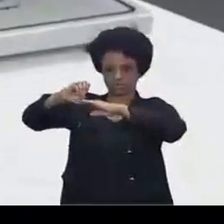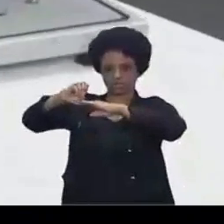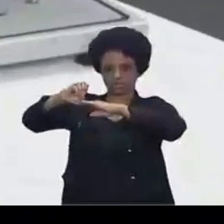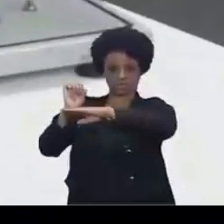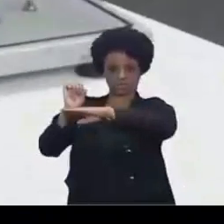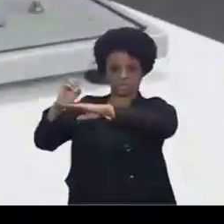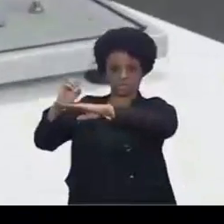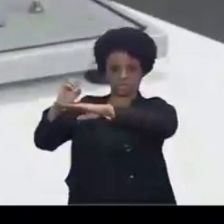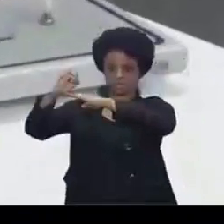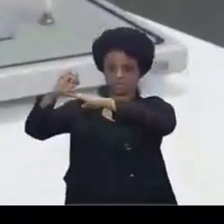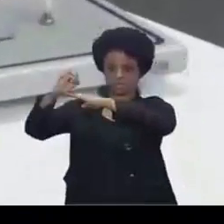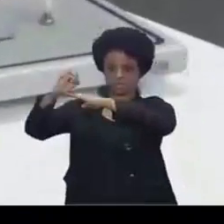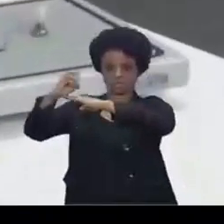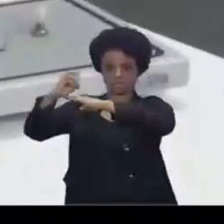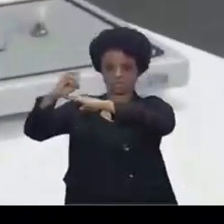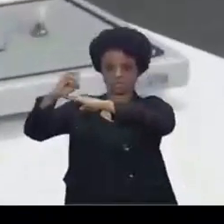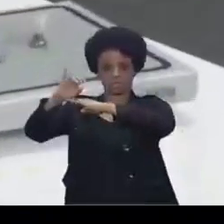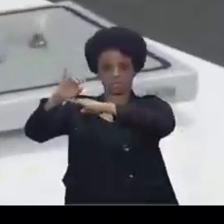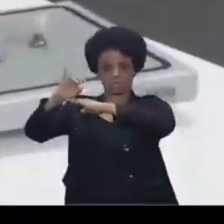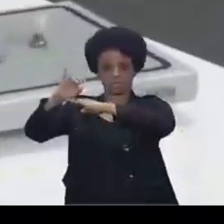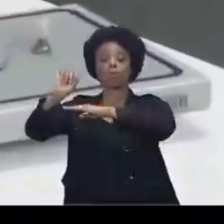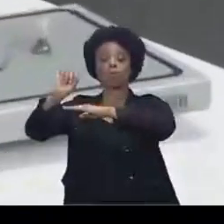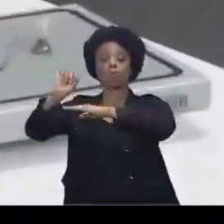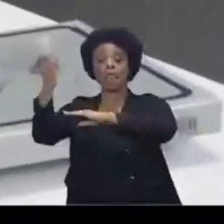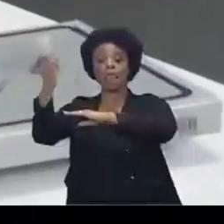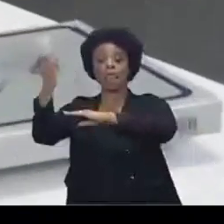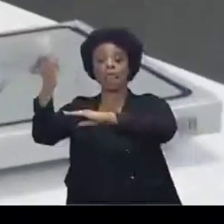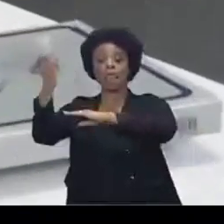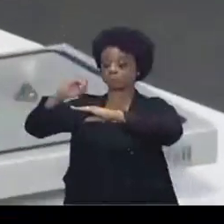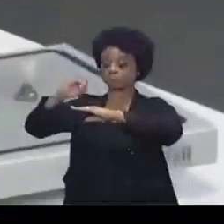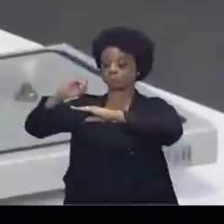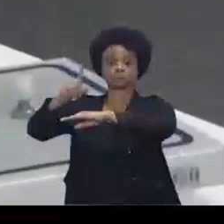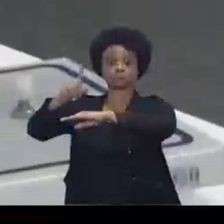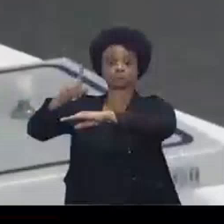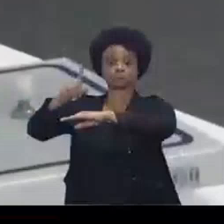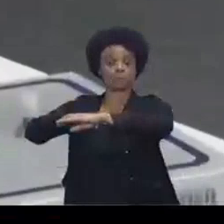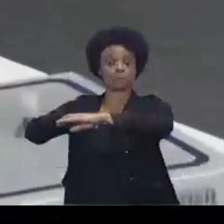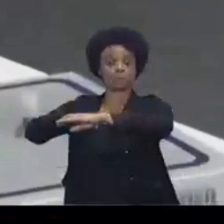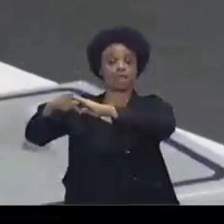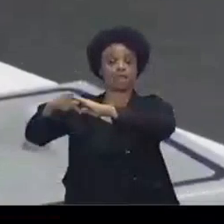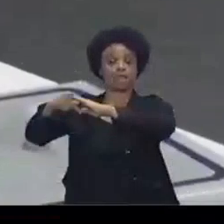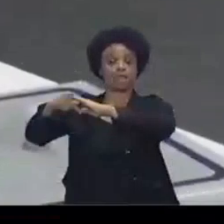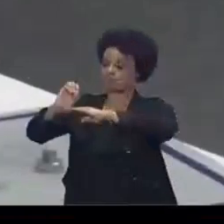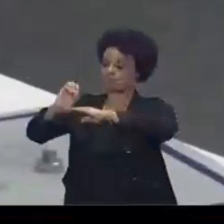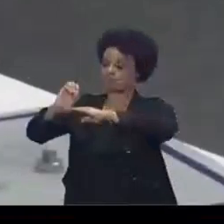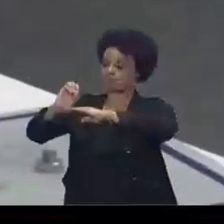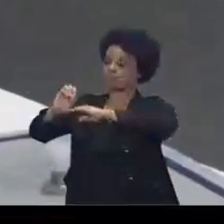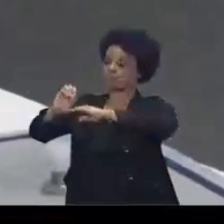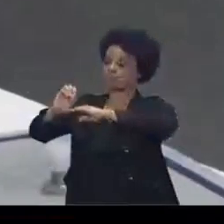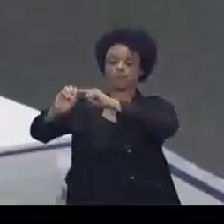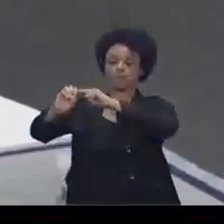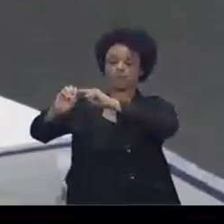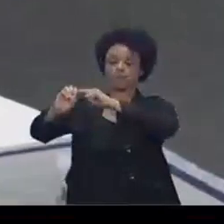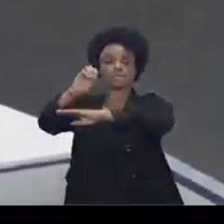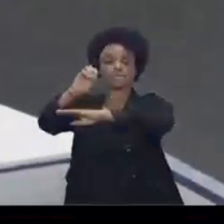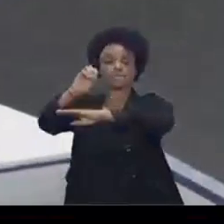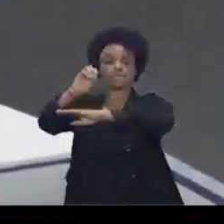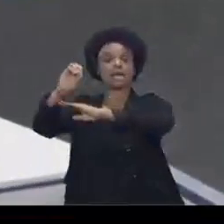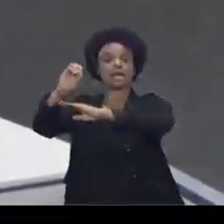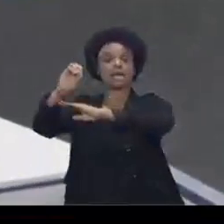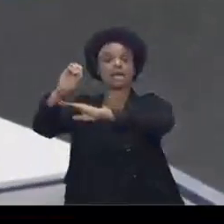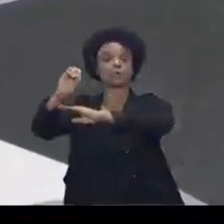estamos tratando o quê? Que nesse momento, a nossa posição inicial, S0, qual que é o